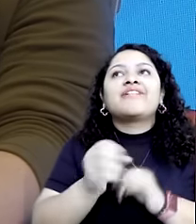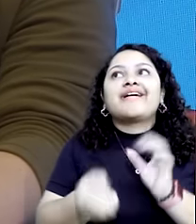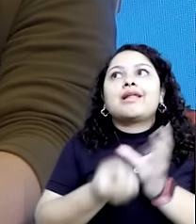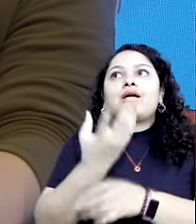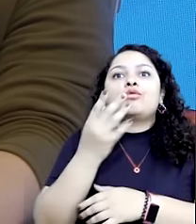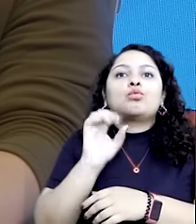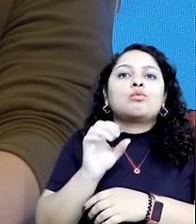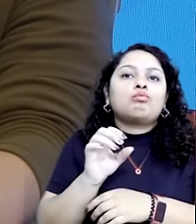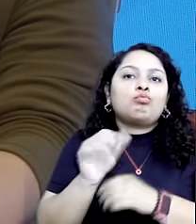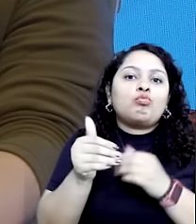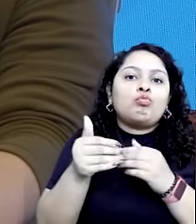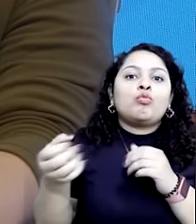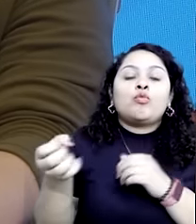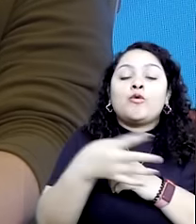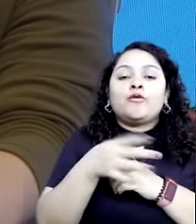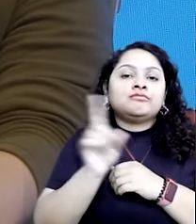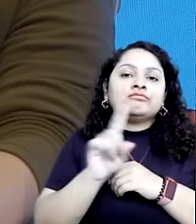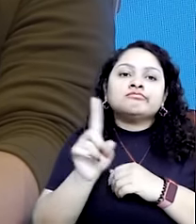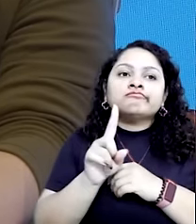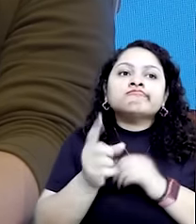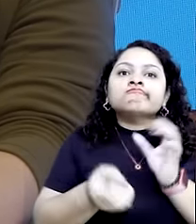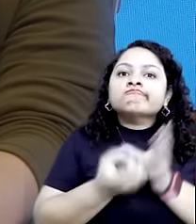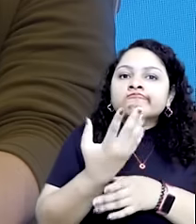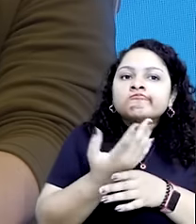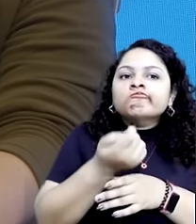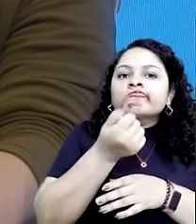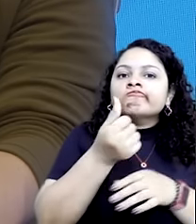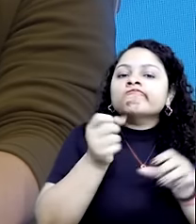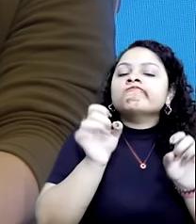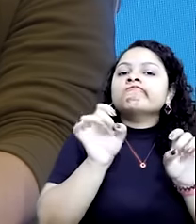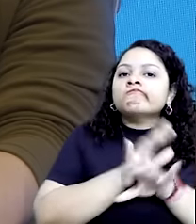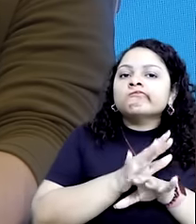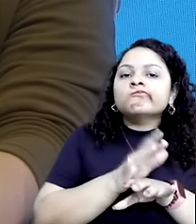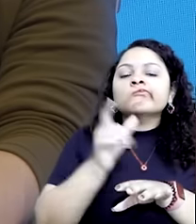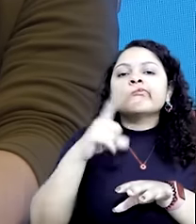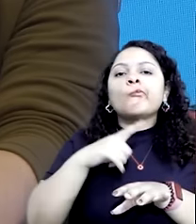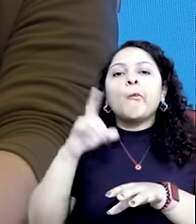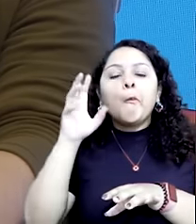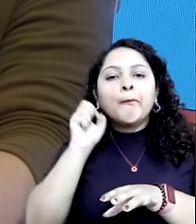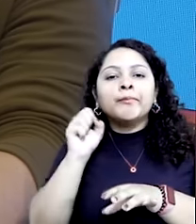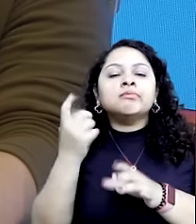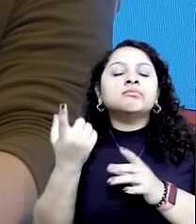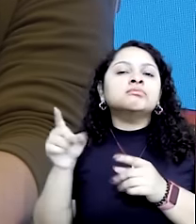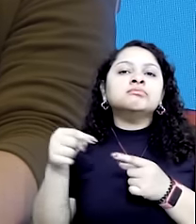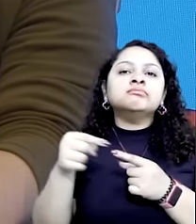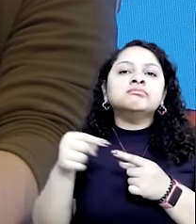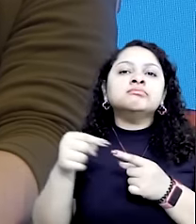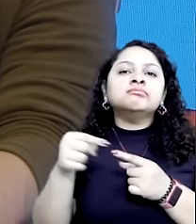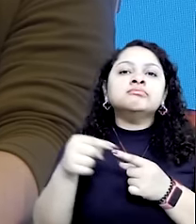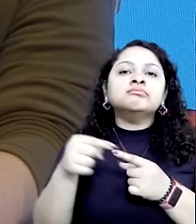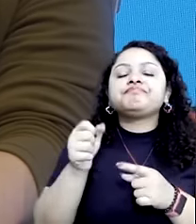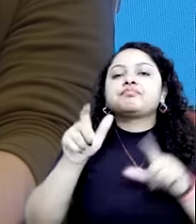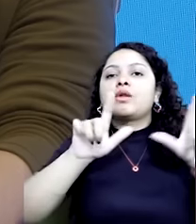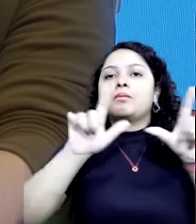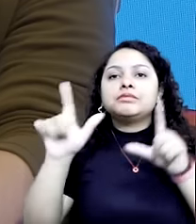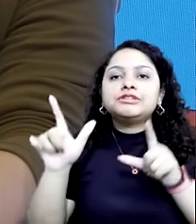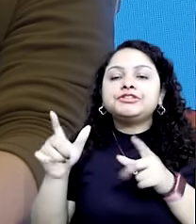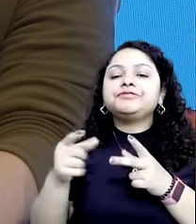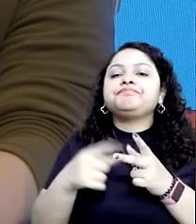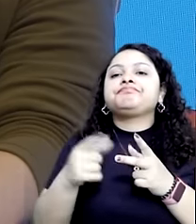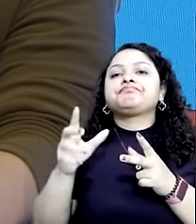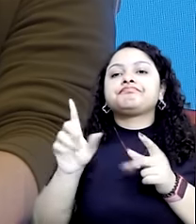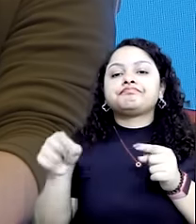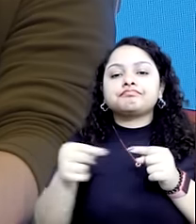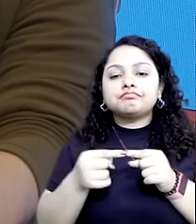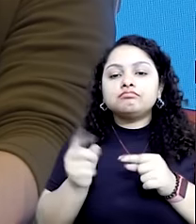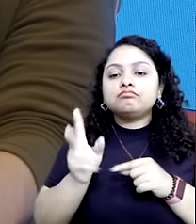você pode pegar um modelo pré Pronto né que tem a ver né o áudio tem a ver né a quantidade de imagens tal e e a dica